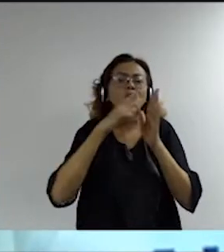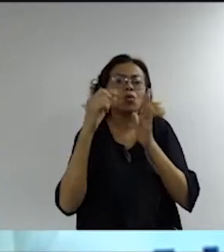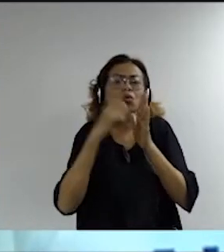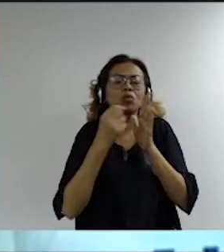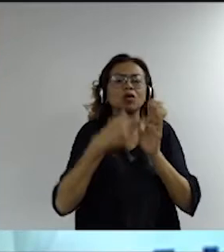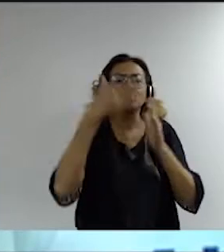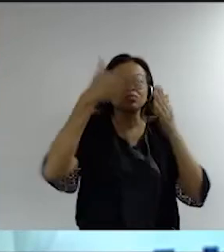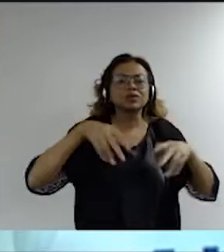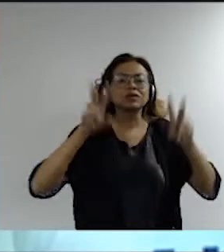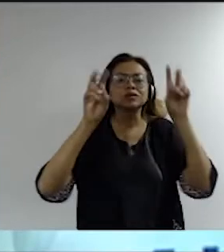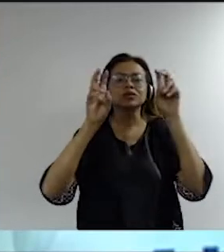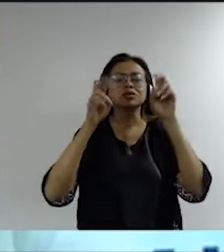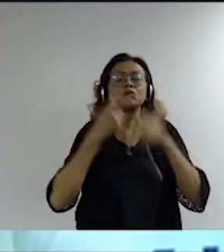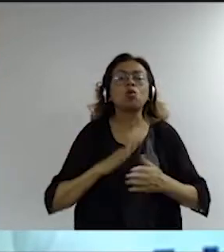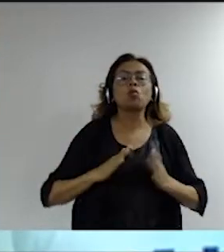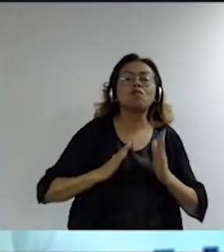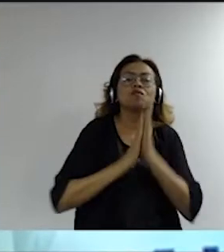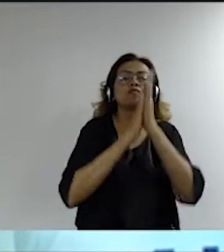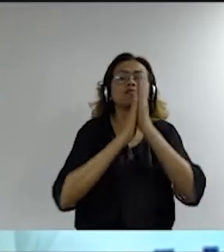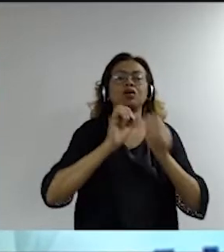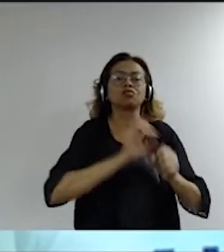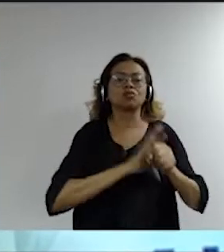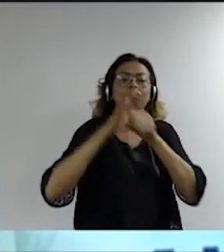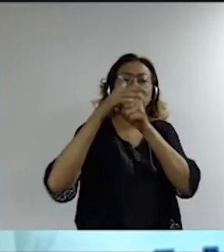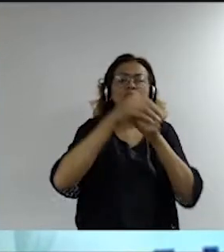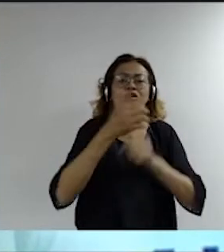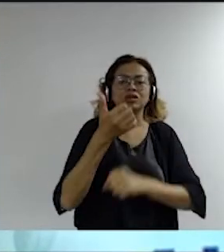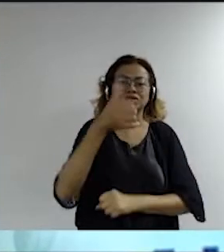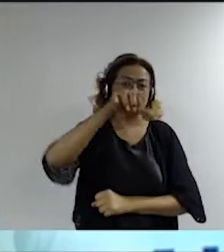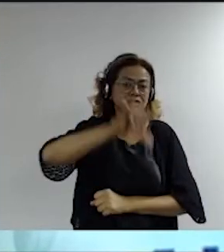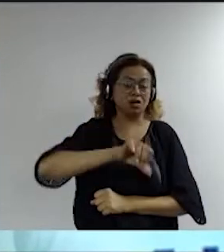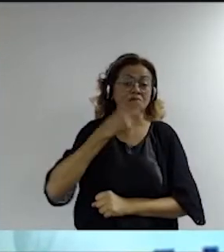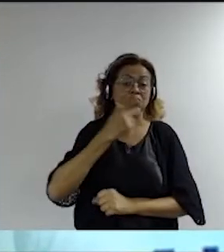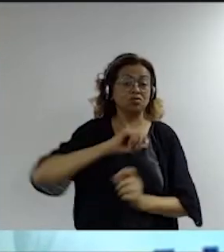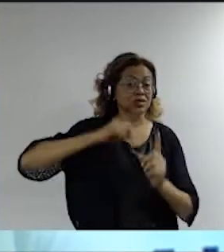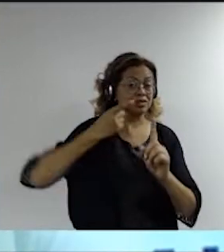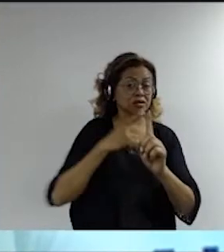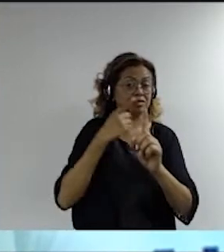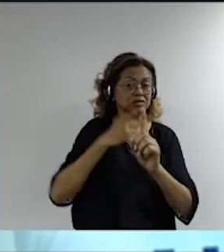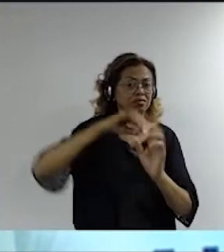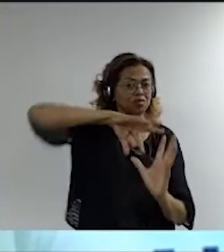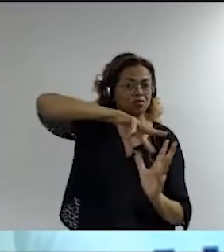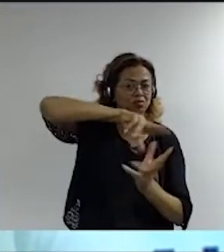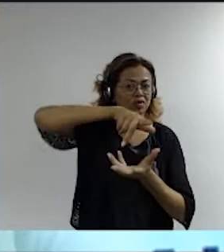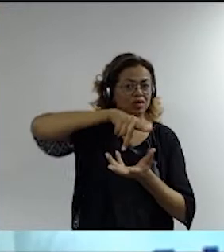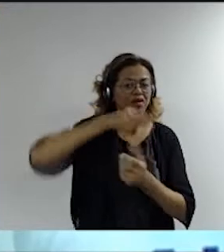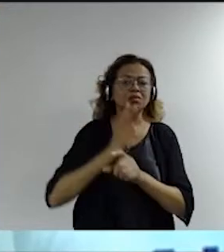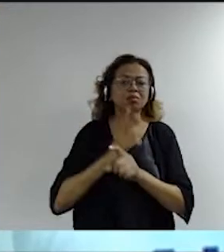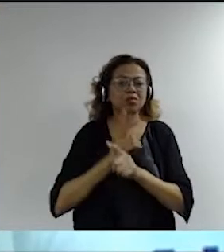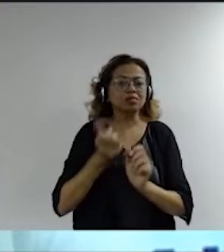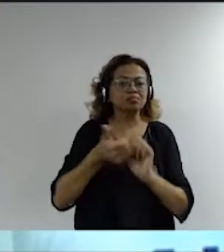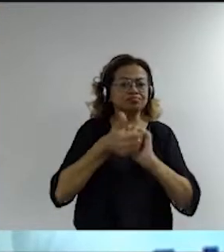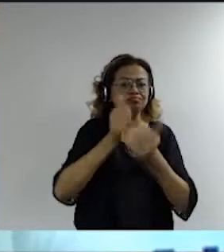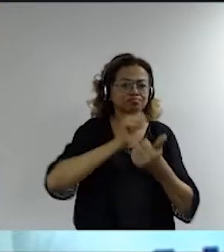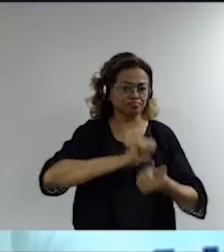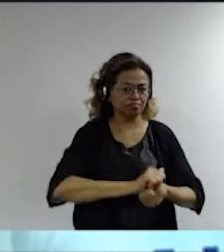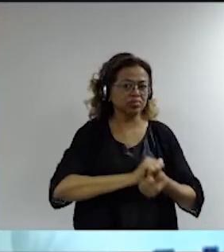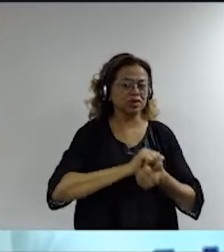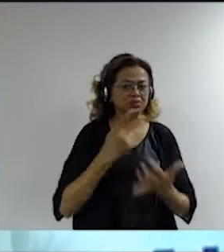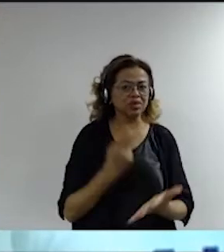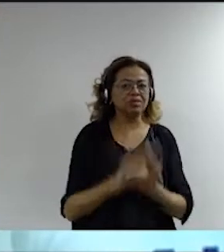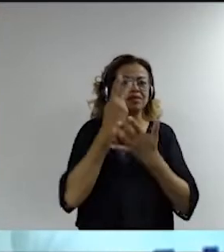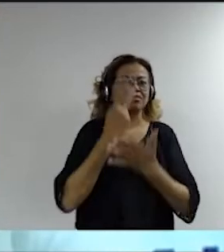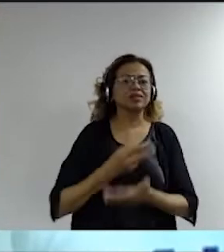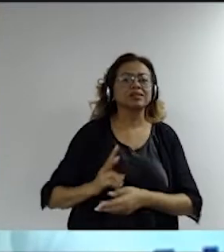à pandemia do Covid-19 tornou-se um desafio mundial, ainda que ajustes e aperfeiçoamentos